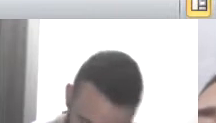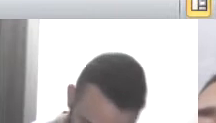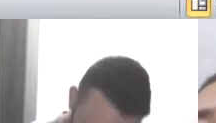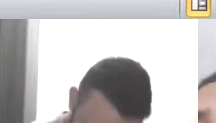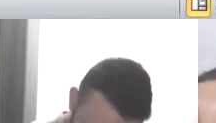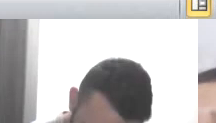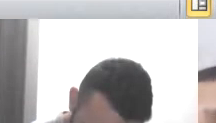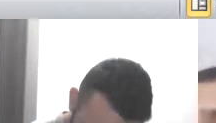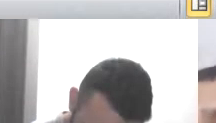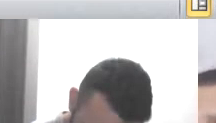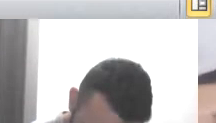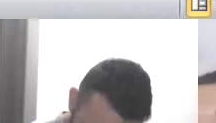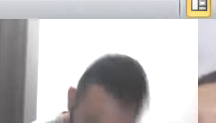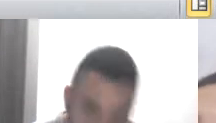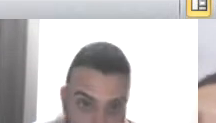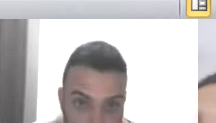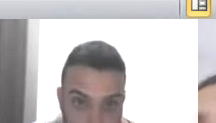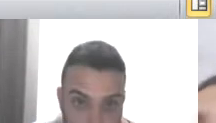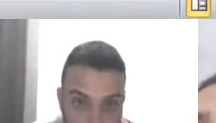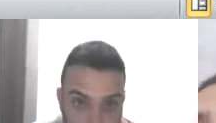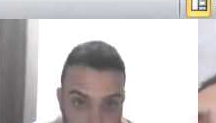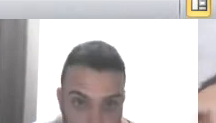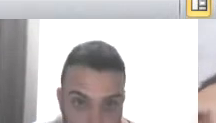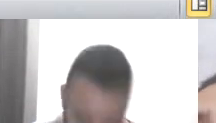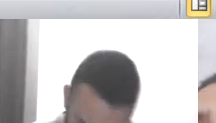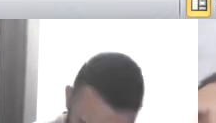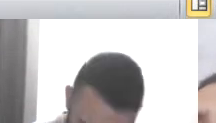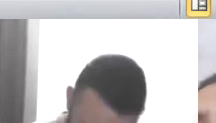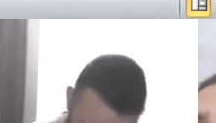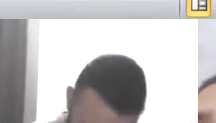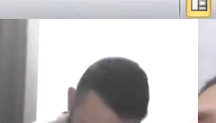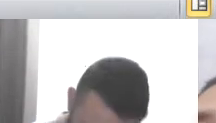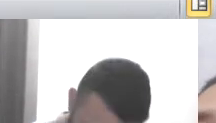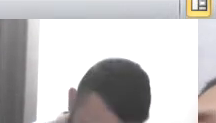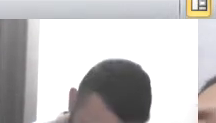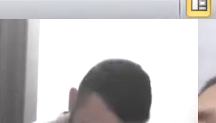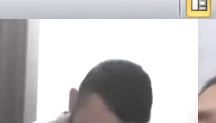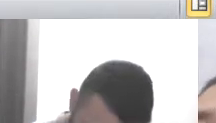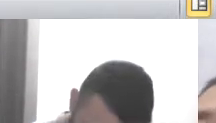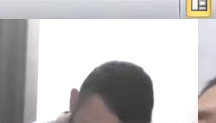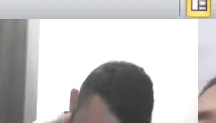base fosfato, né, e o outro a base